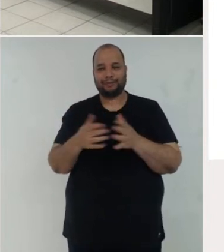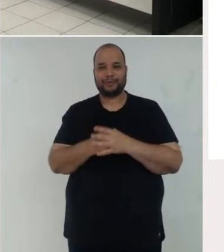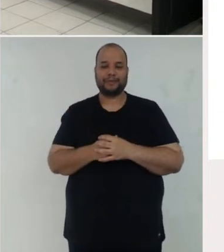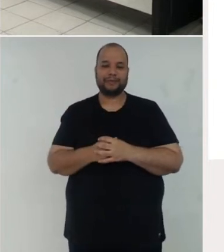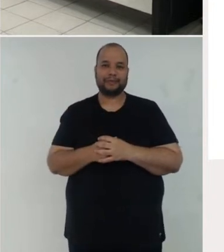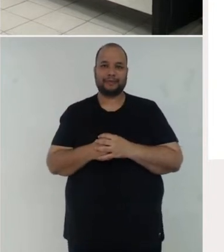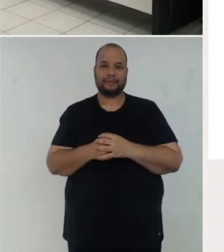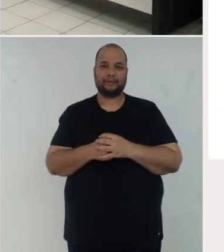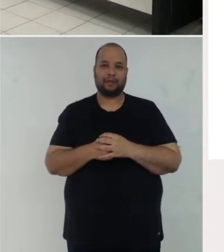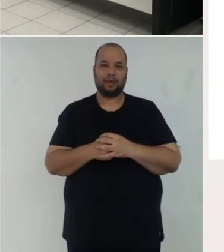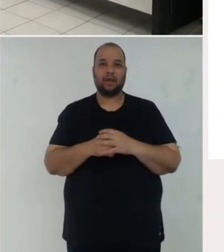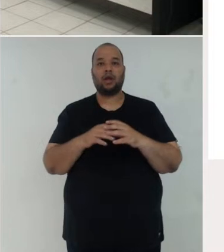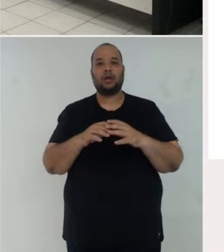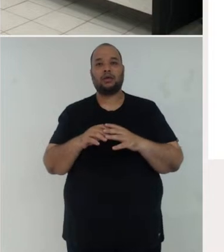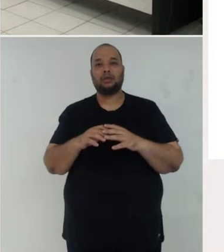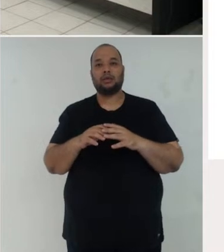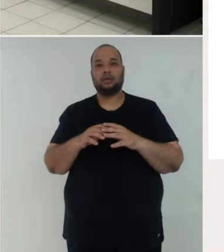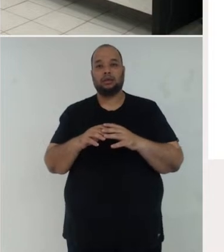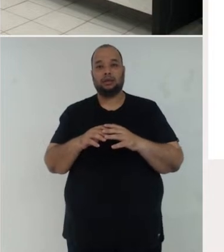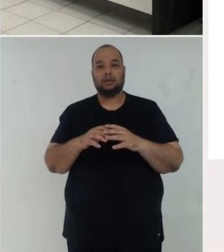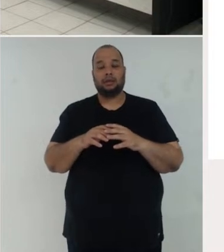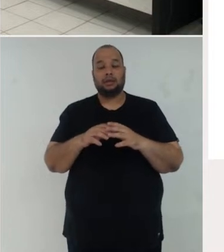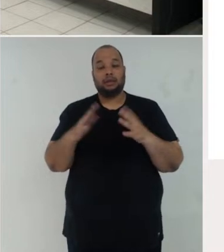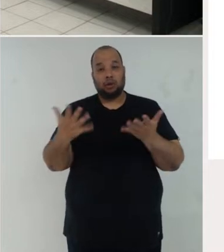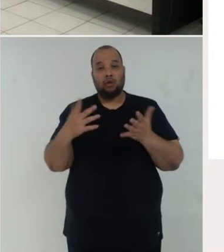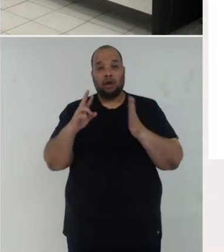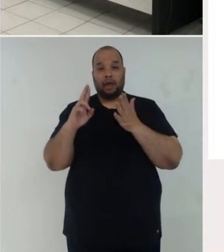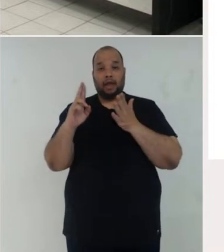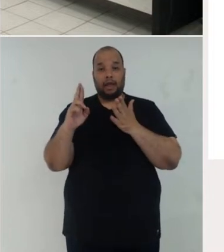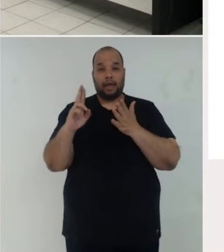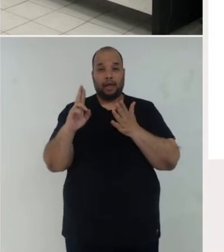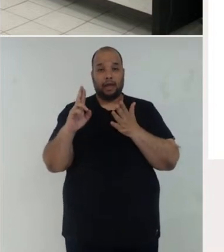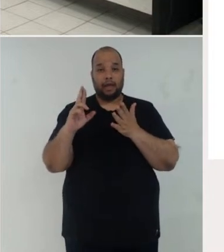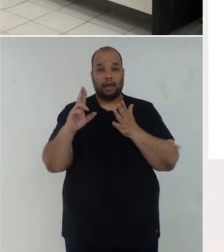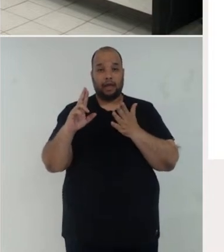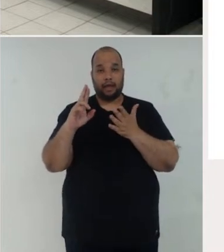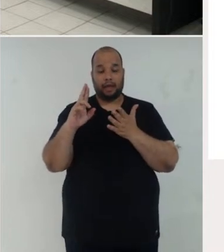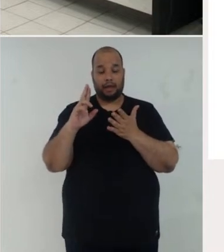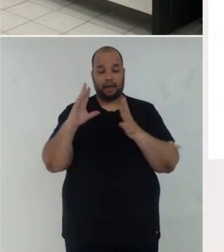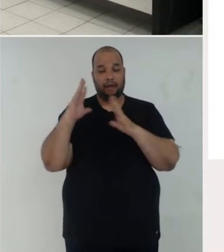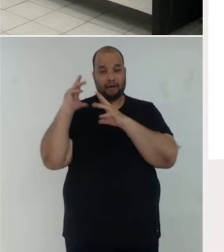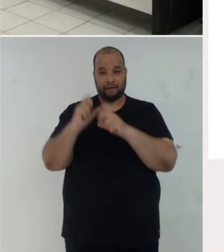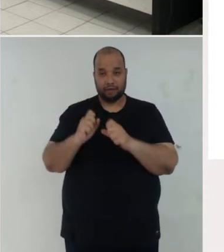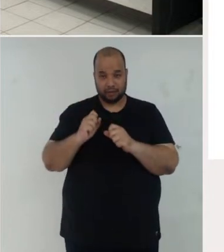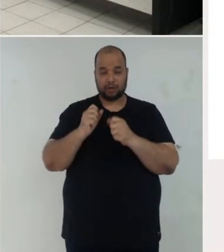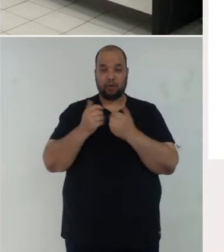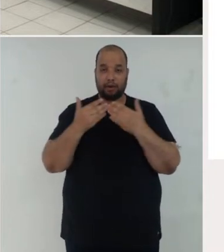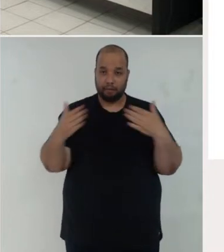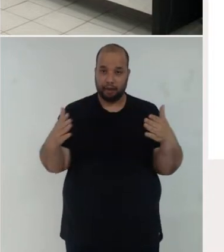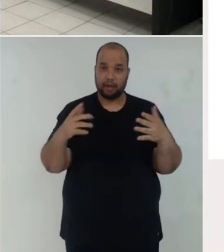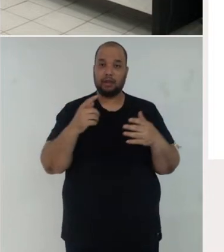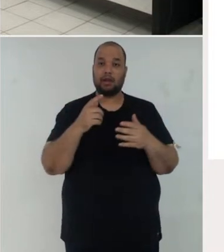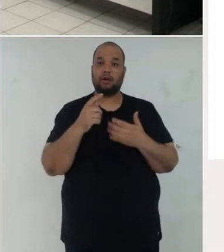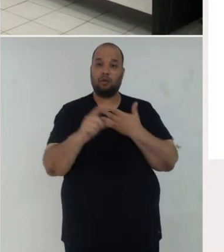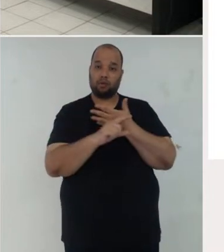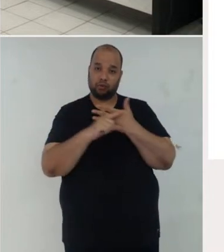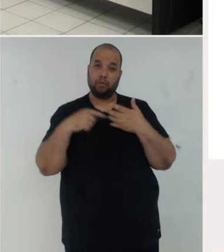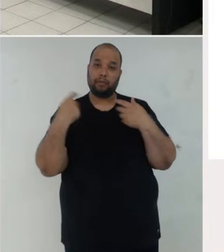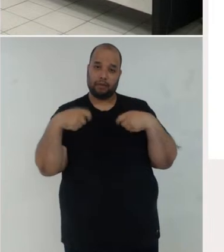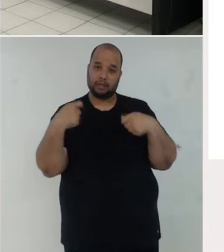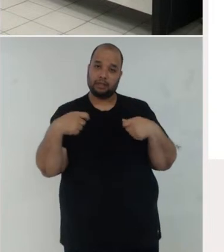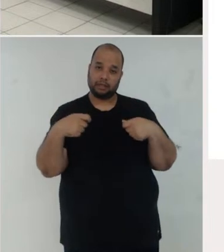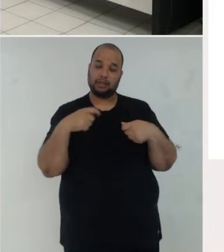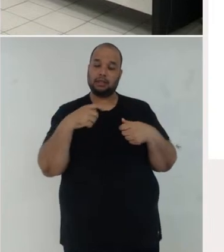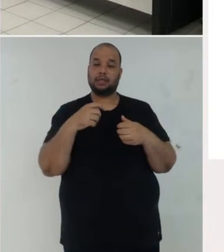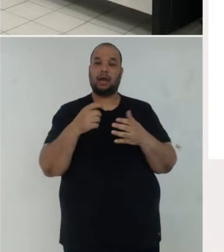Só podemos fazer revisão aberta, ou seja, o autor tem que autorizar que o artigo seja revisado